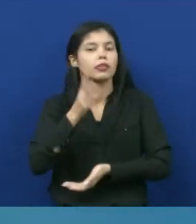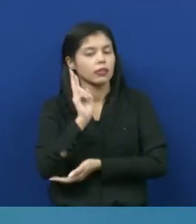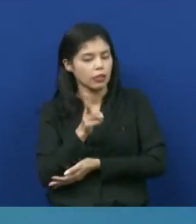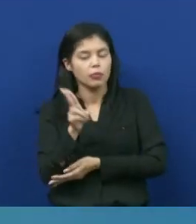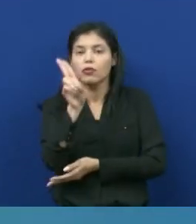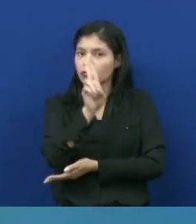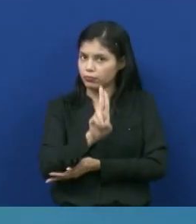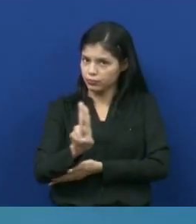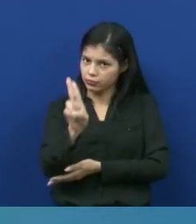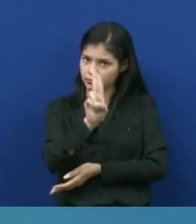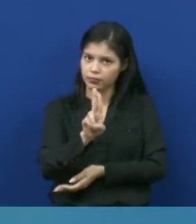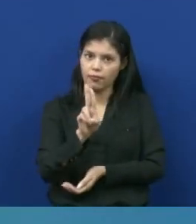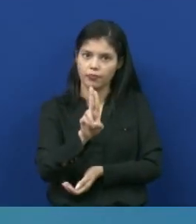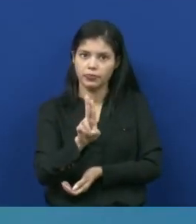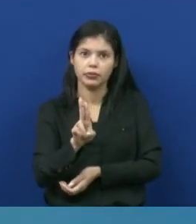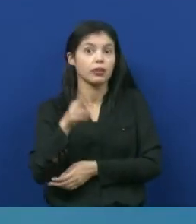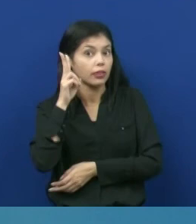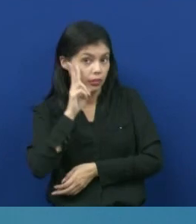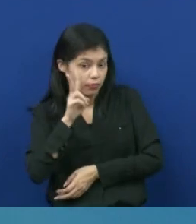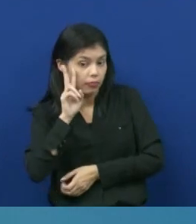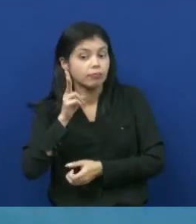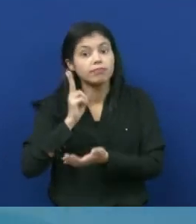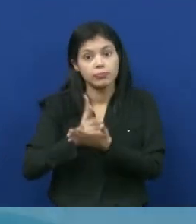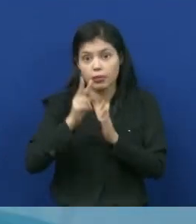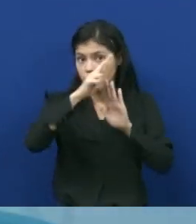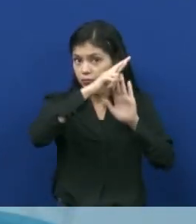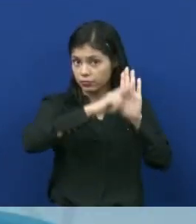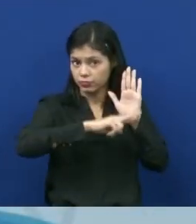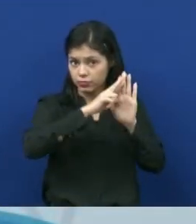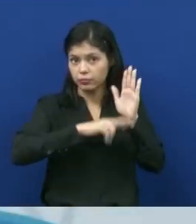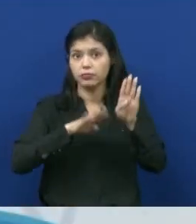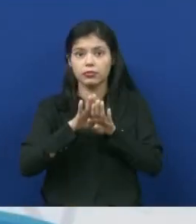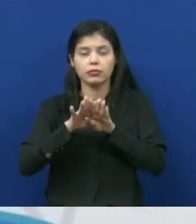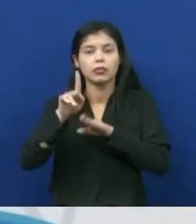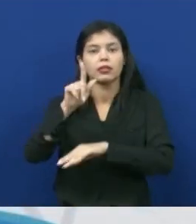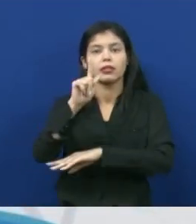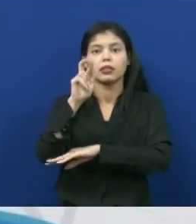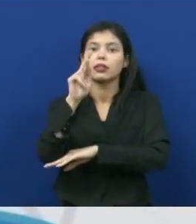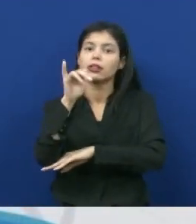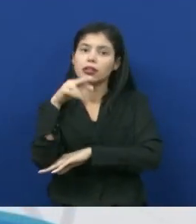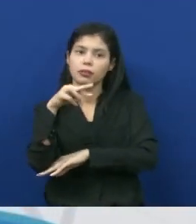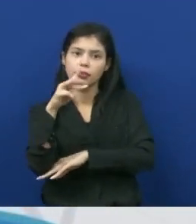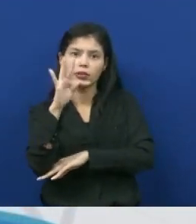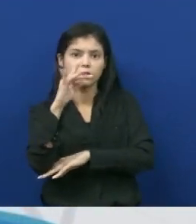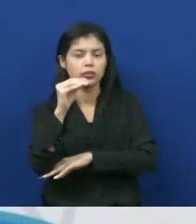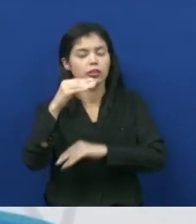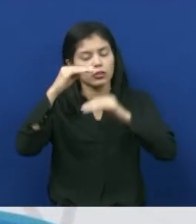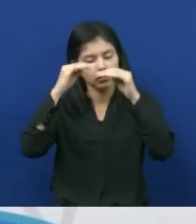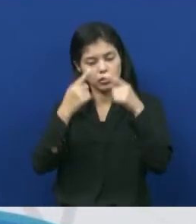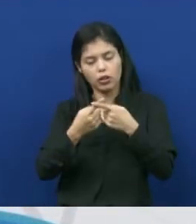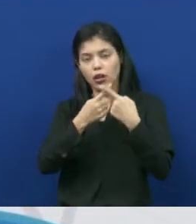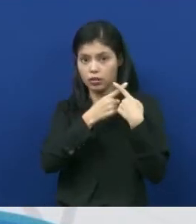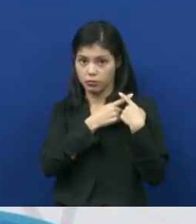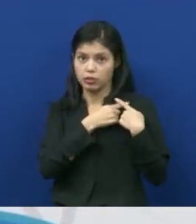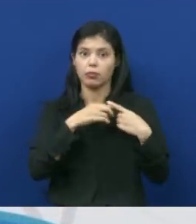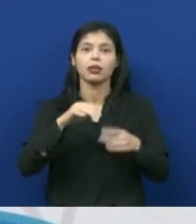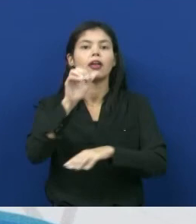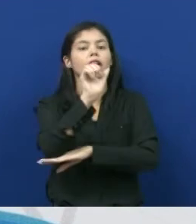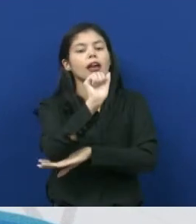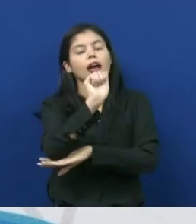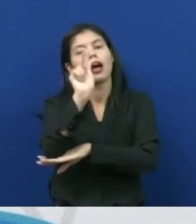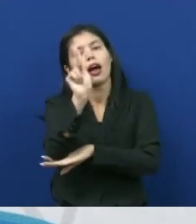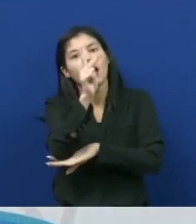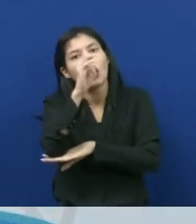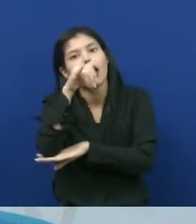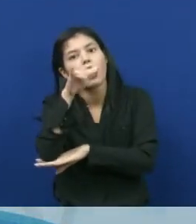eu vou utilizá-las aí, levando em consideração todas as regrinhas gramaticais, levando aí a obrigatoriedade, né, do uso do hay que, mais um